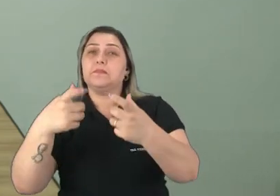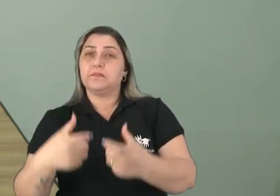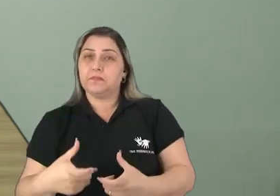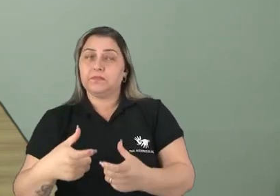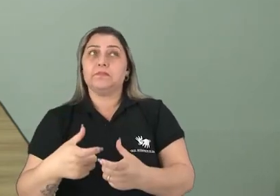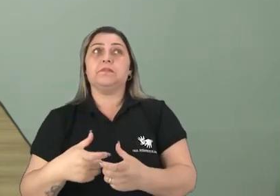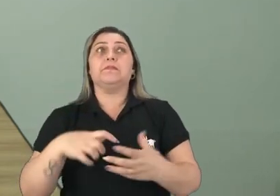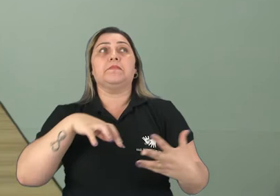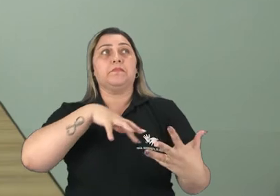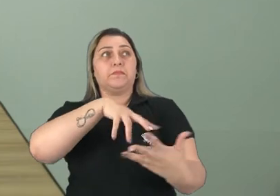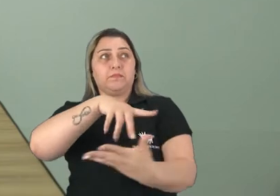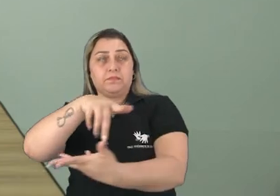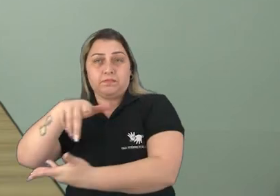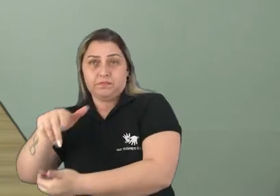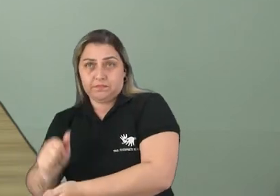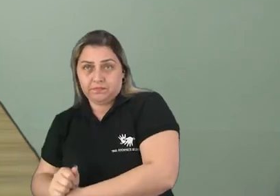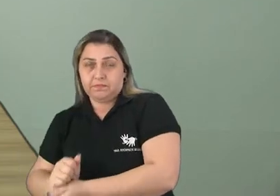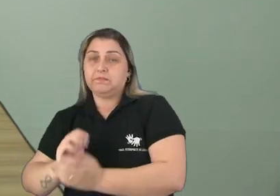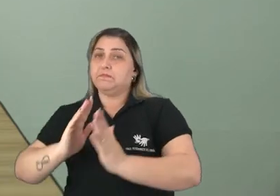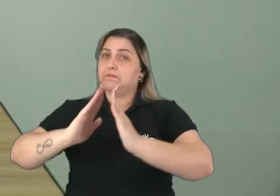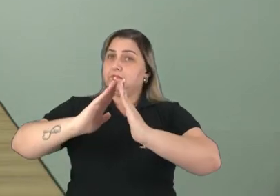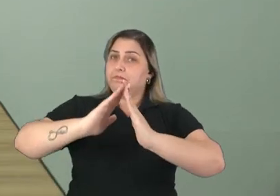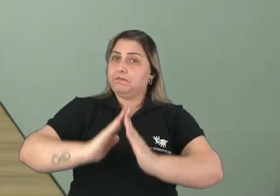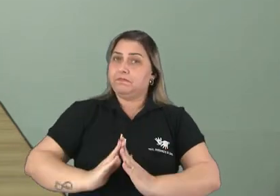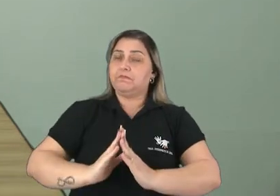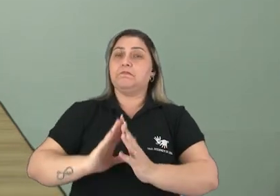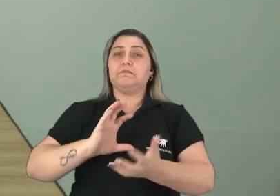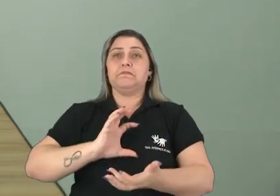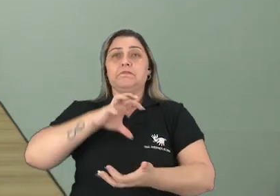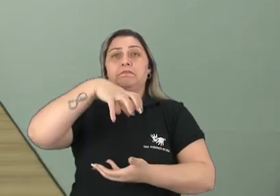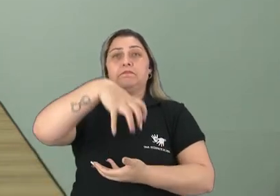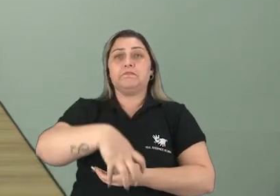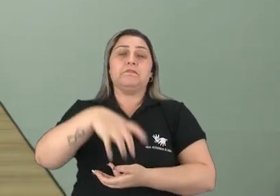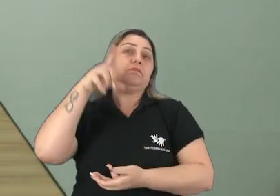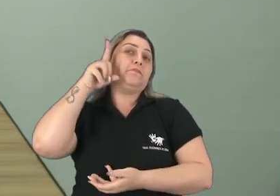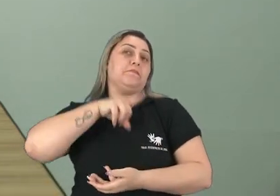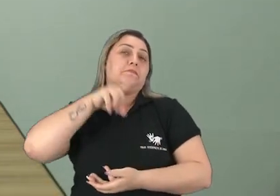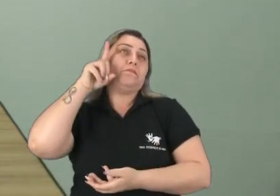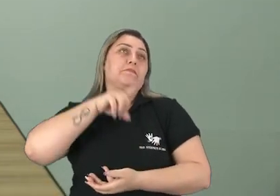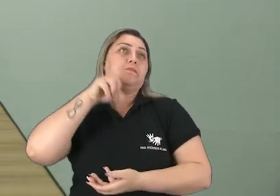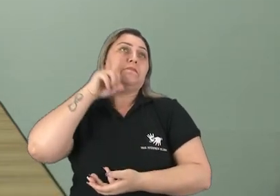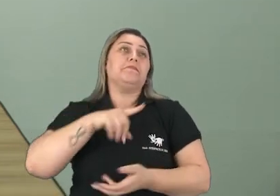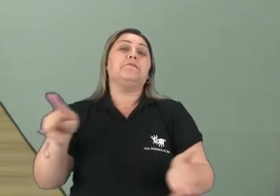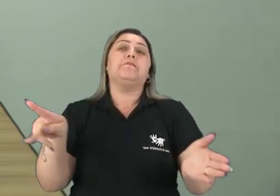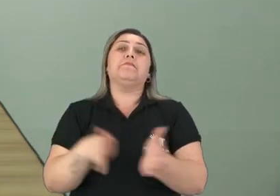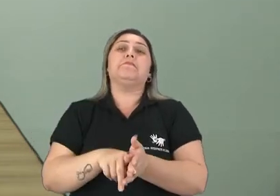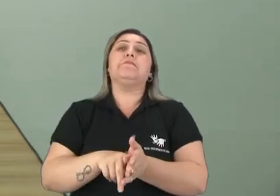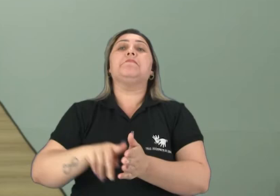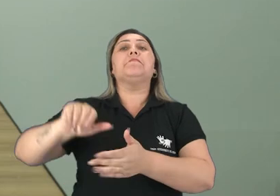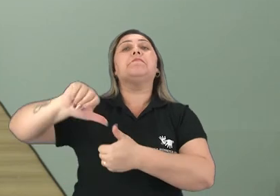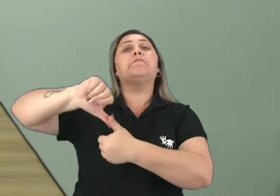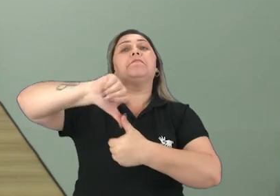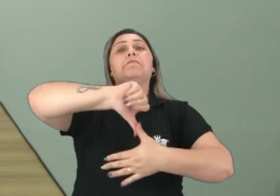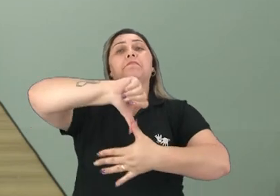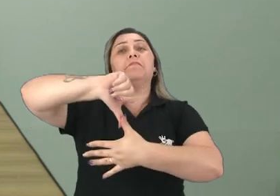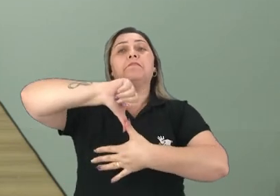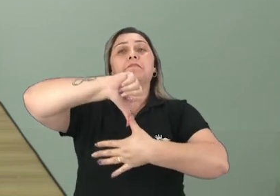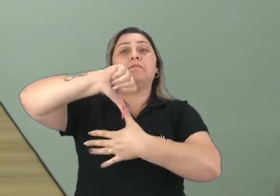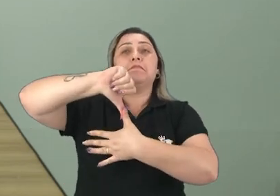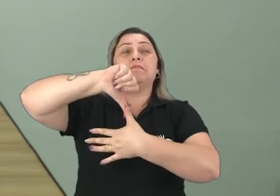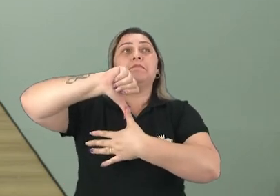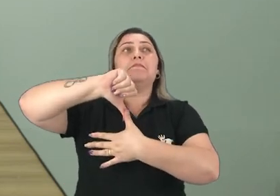Mora no planeta Terra, mora no continente americano, que fica localizado na América do